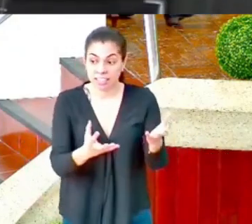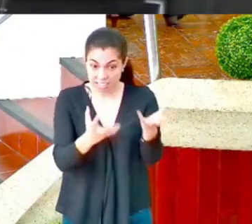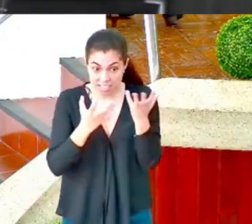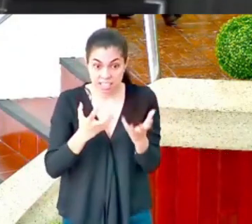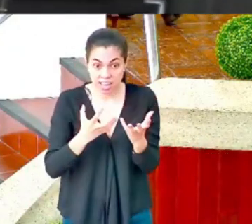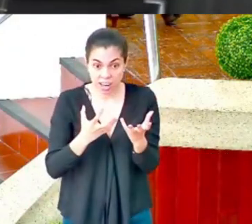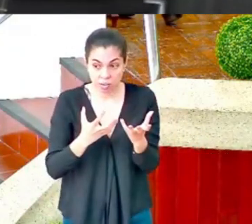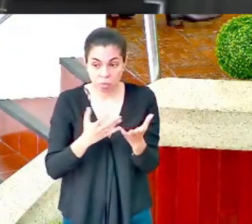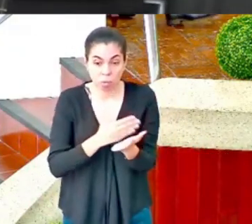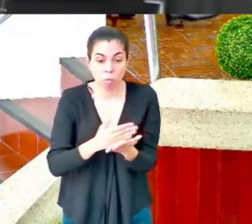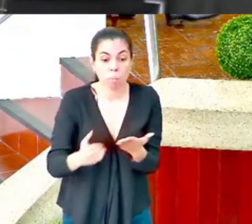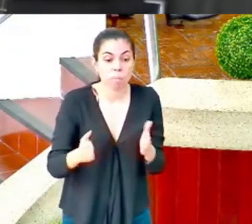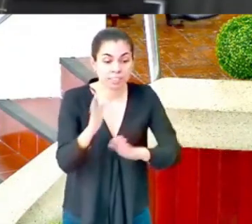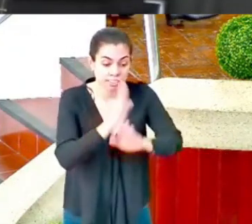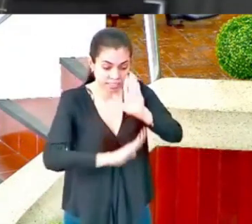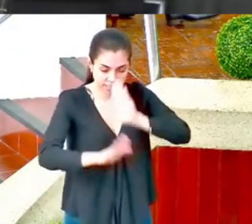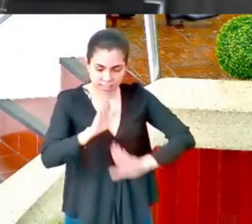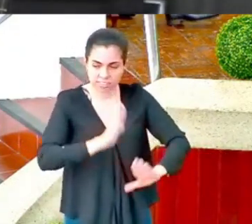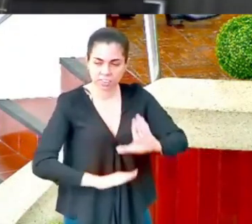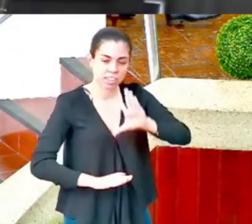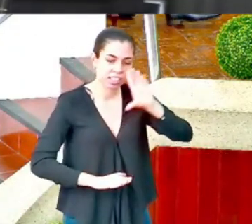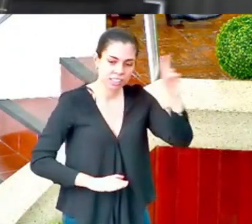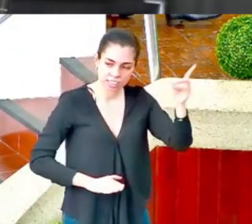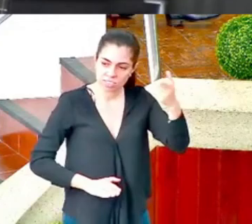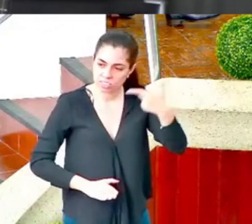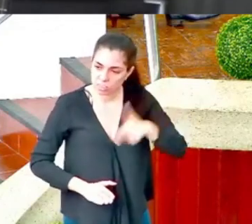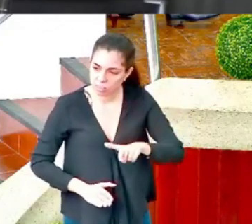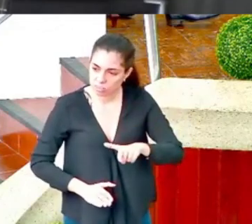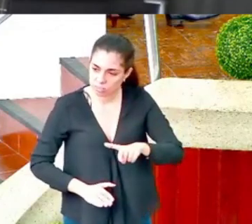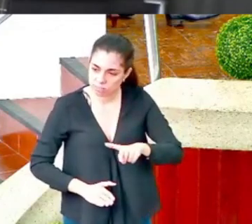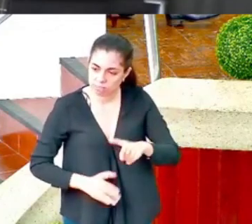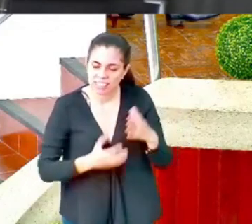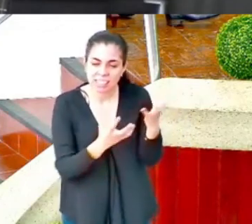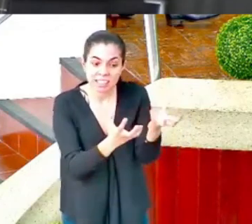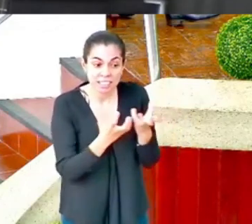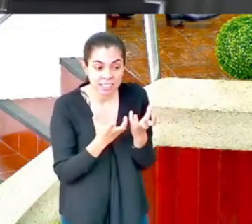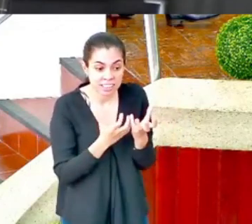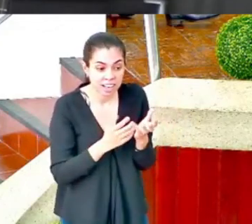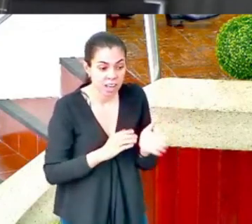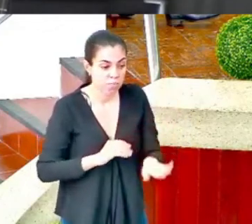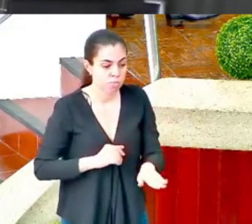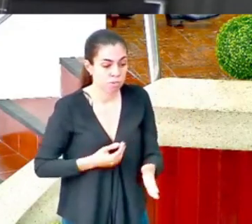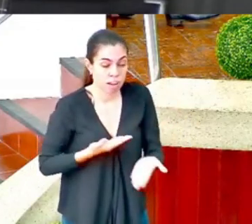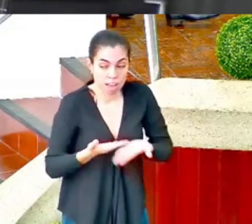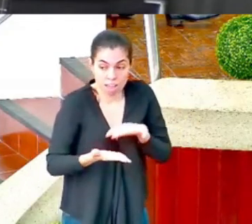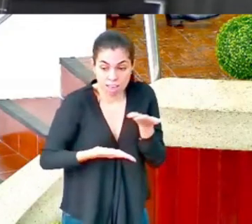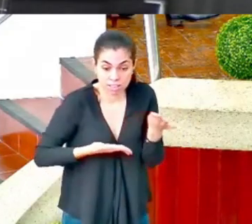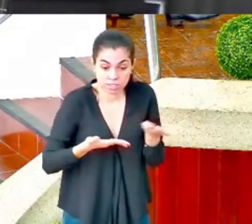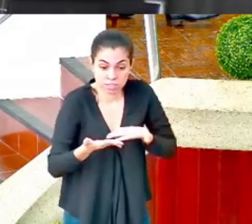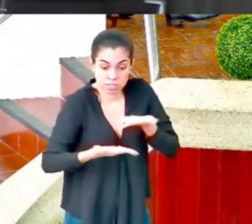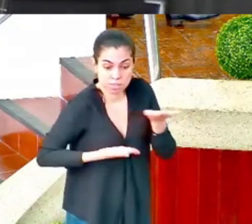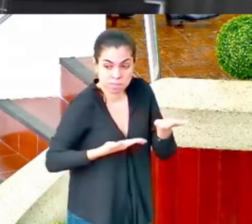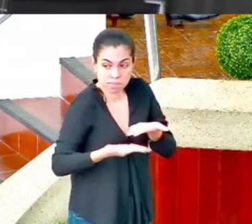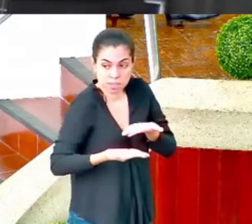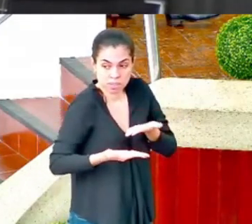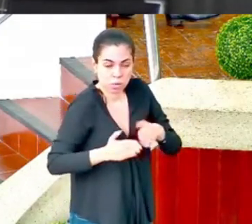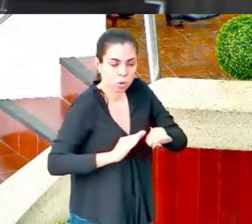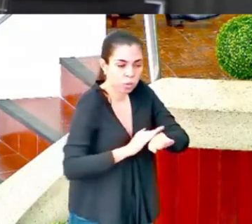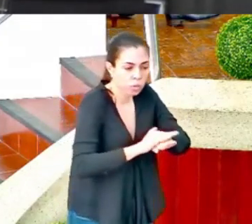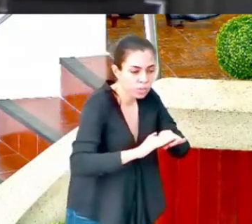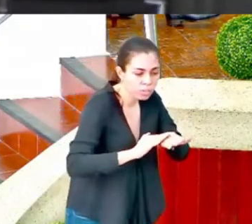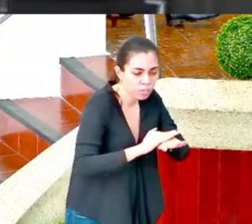tinham que voltar o seu amor ao Senhor, porque o relacionamento deles com Deus estava pautado